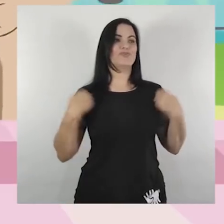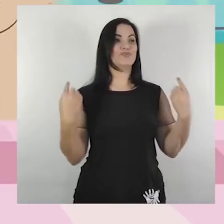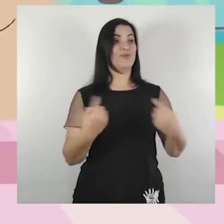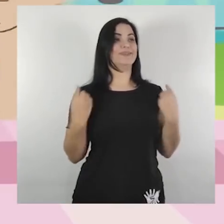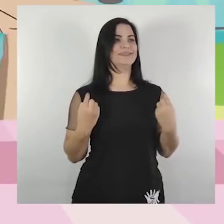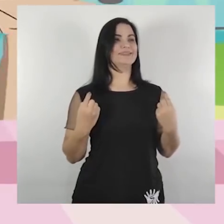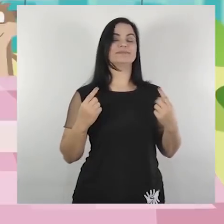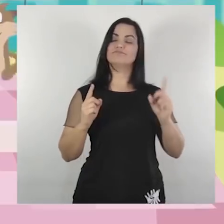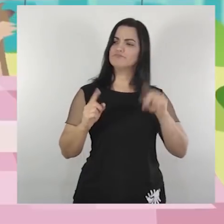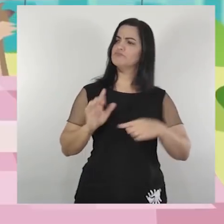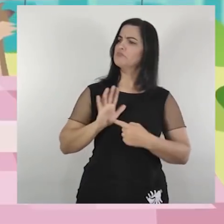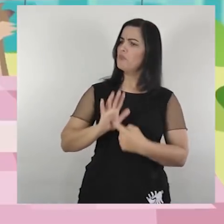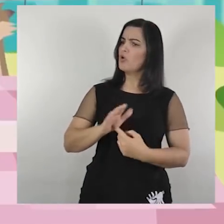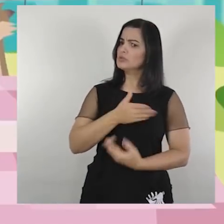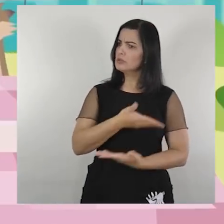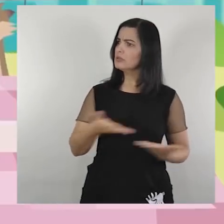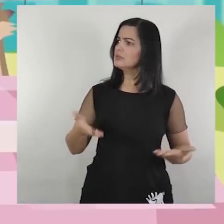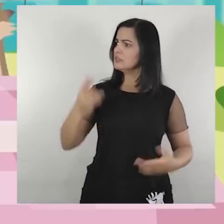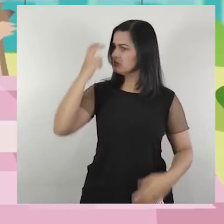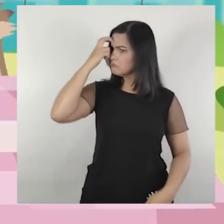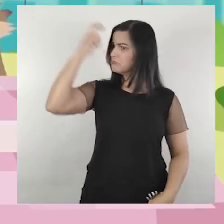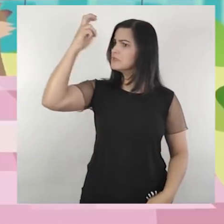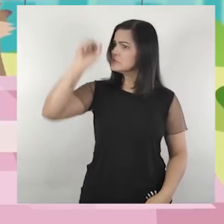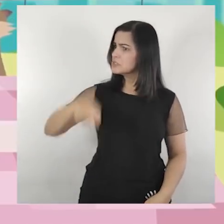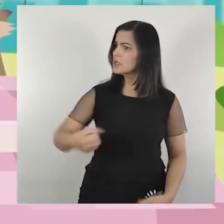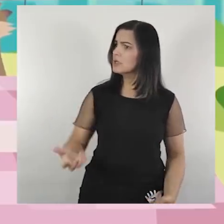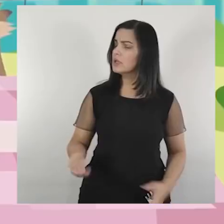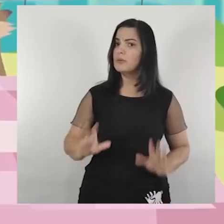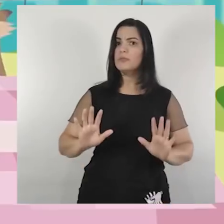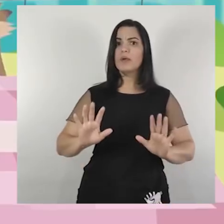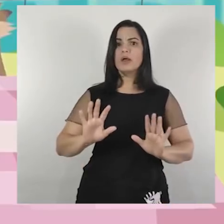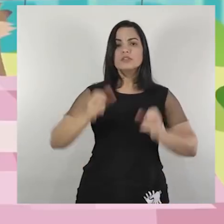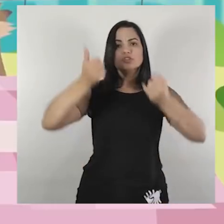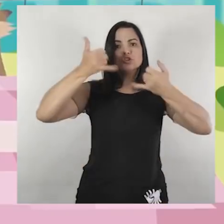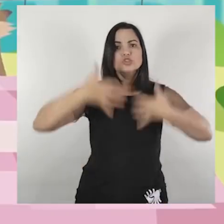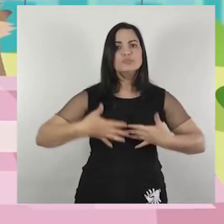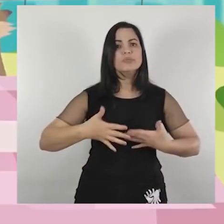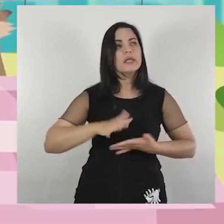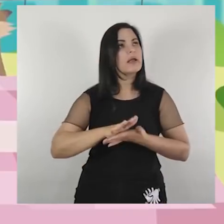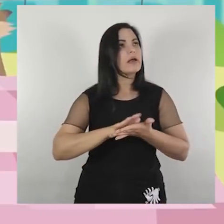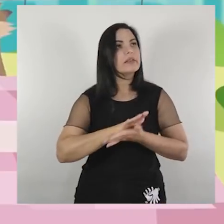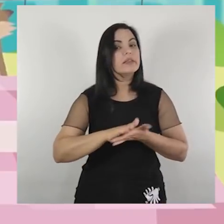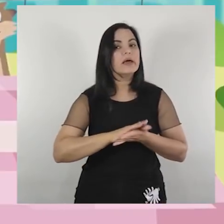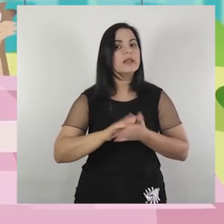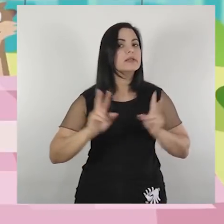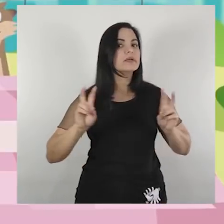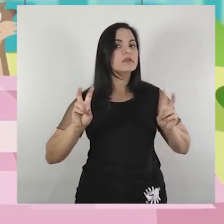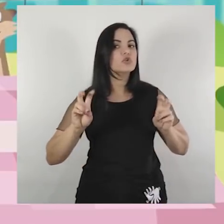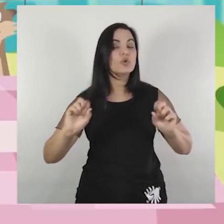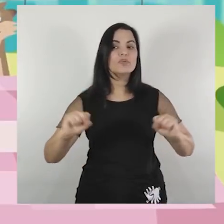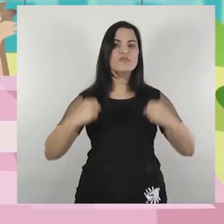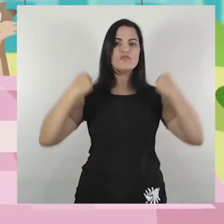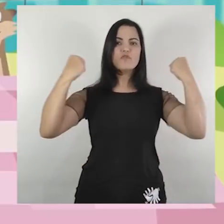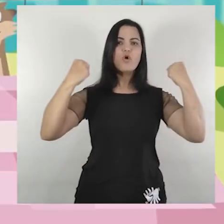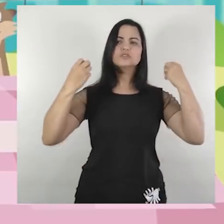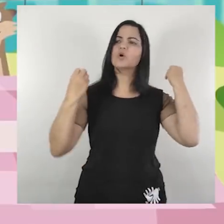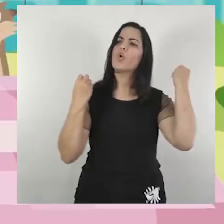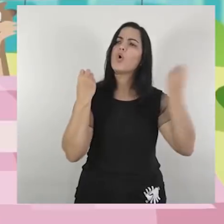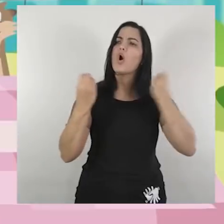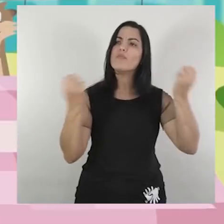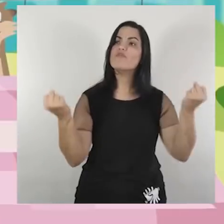gente. Isso mostra que elas são inteligentes, mas não explica por que elas são tão